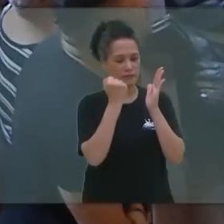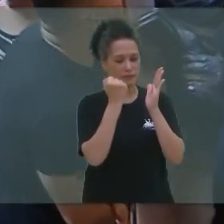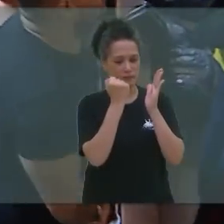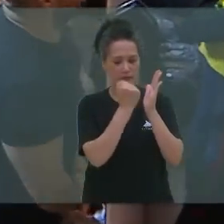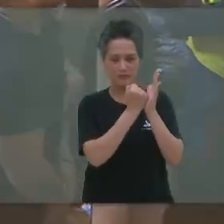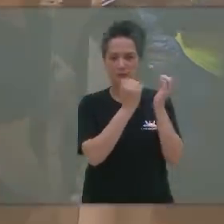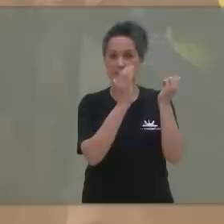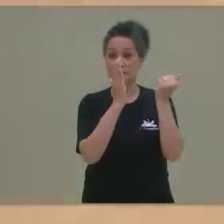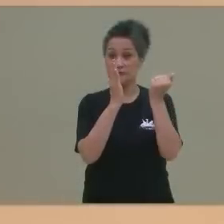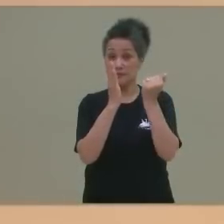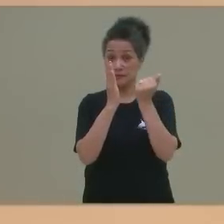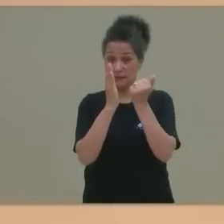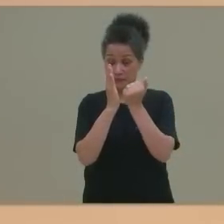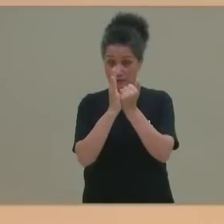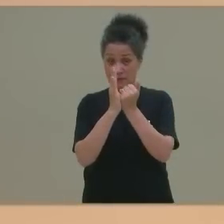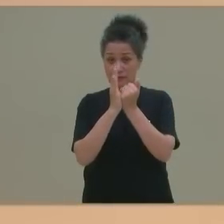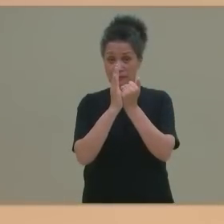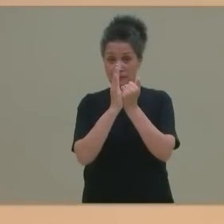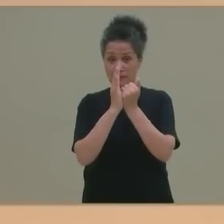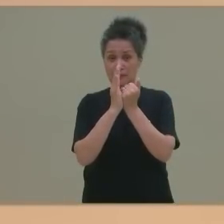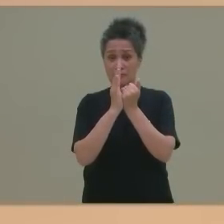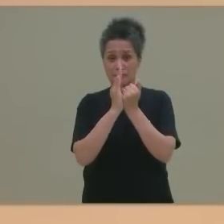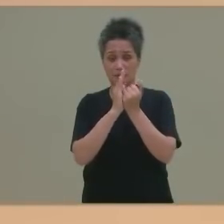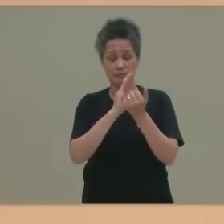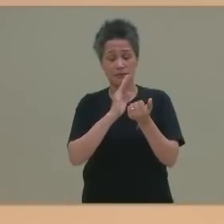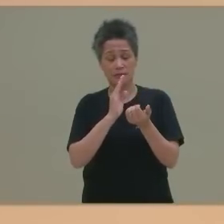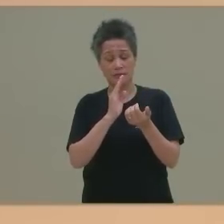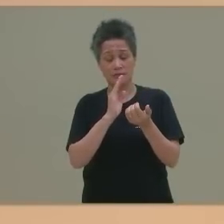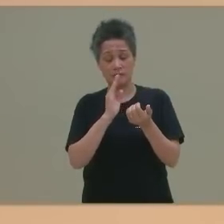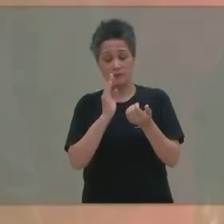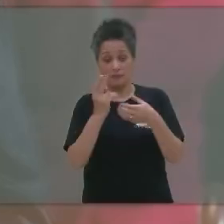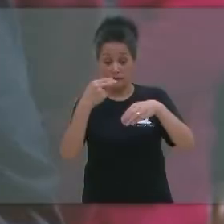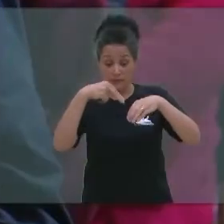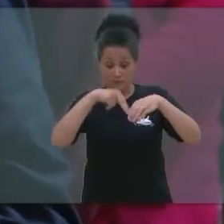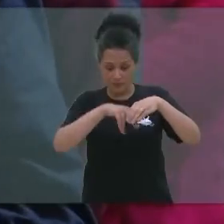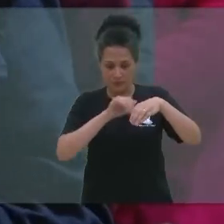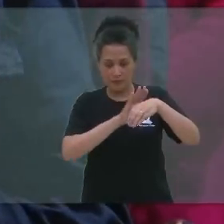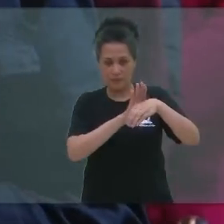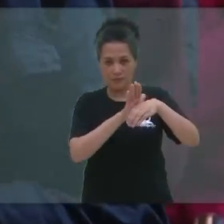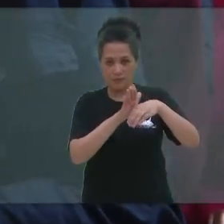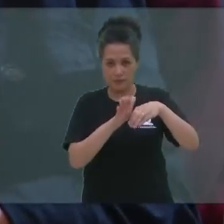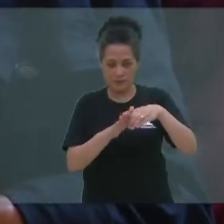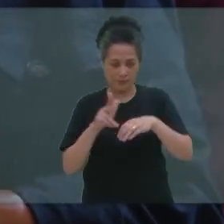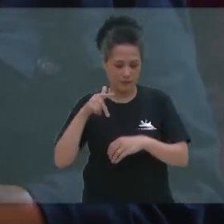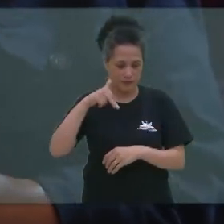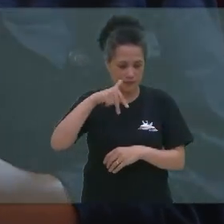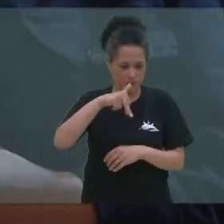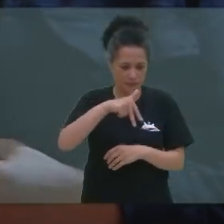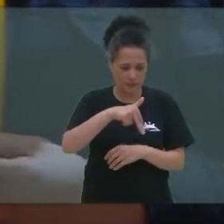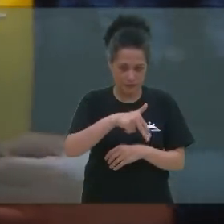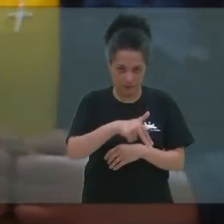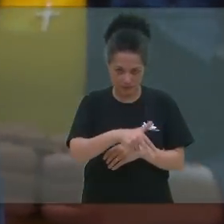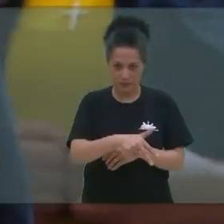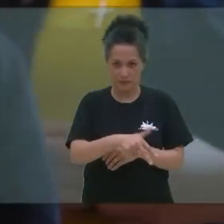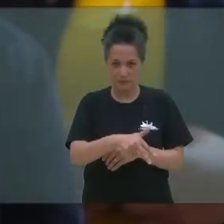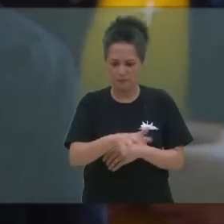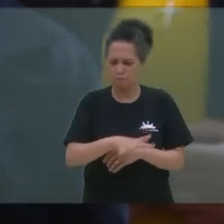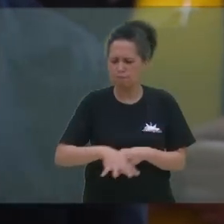Pilatos, foi crucificado, morto e sepultado, desceu à mansão dos